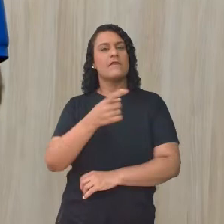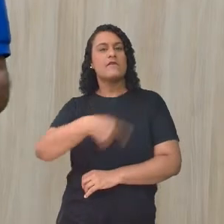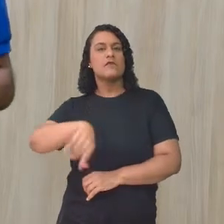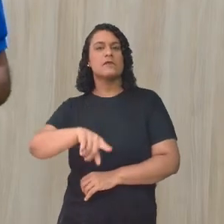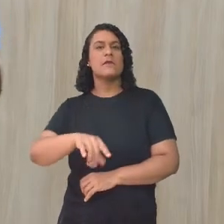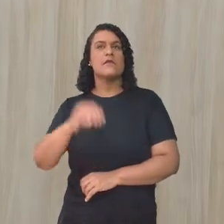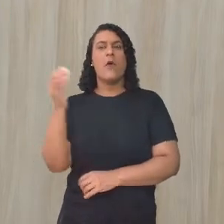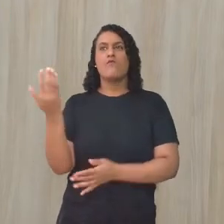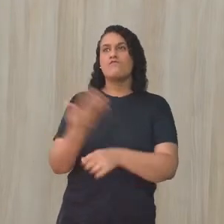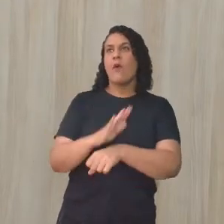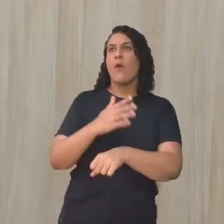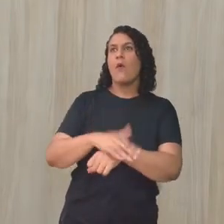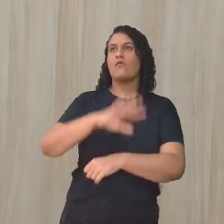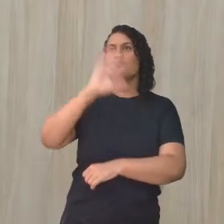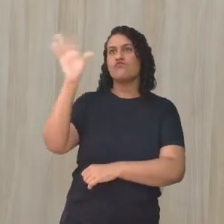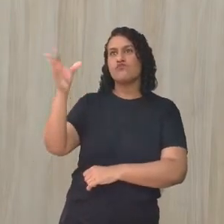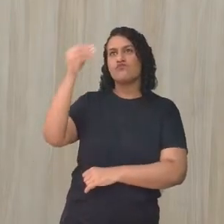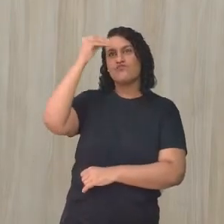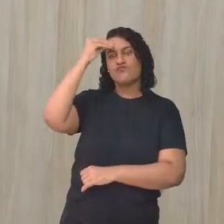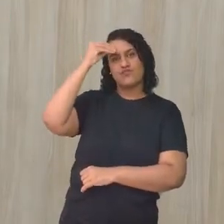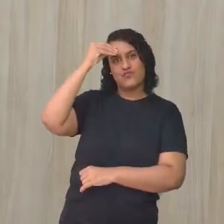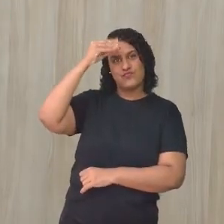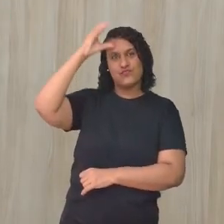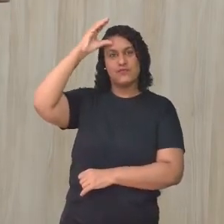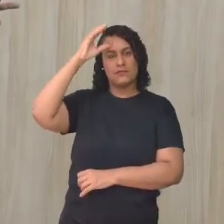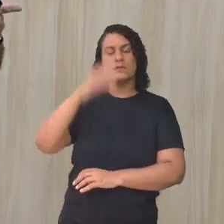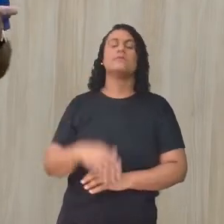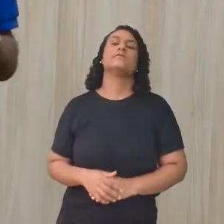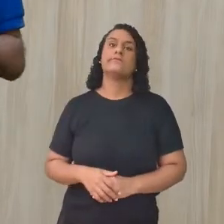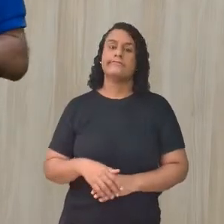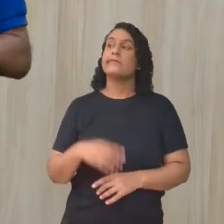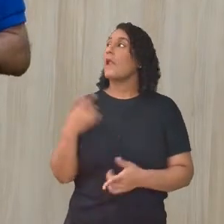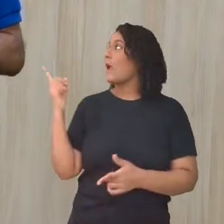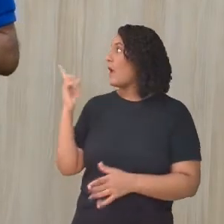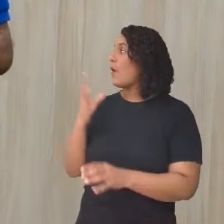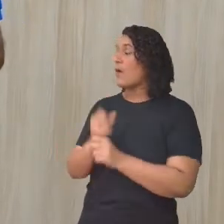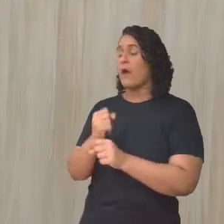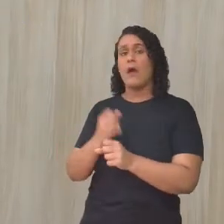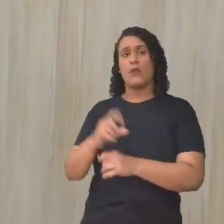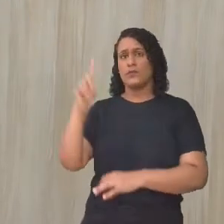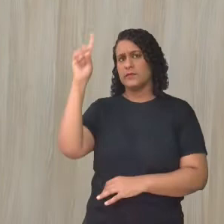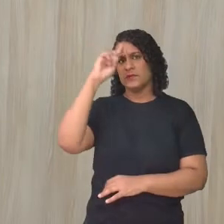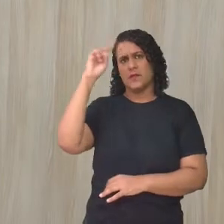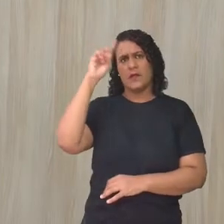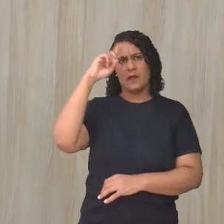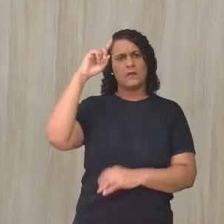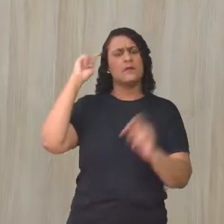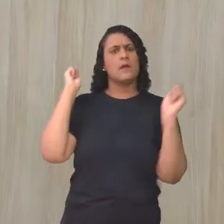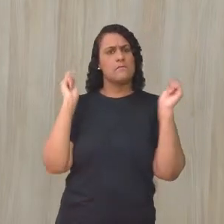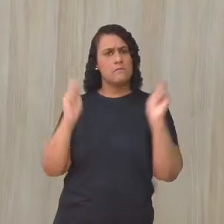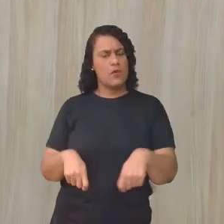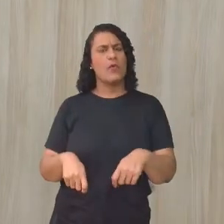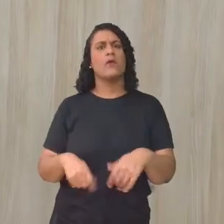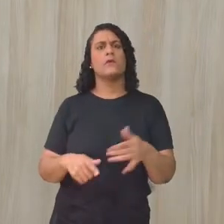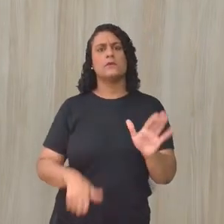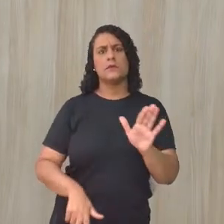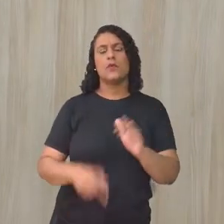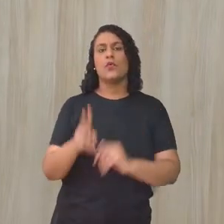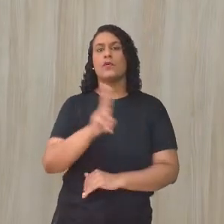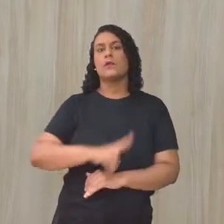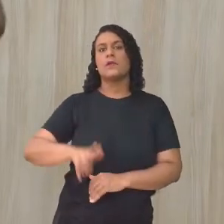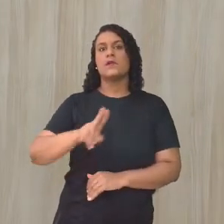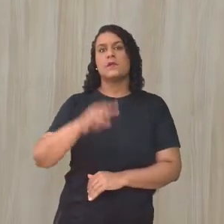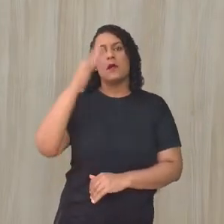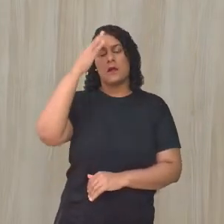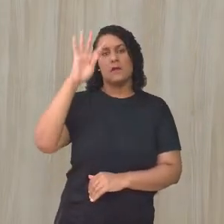desenvolvido e fazendo esse tipo de cálculo. Isso é um problema do dia a dia para a gente desenvolver. Eu posso usar o teorema de Tales, porque tem a